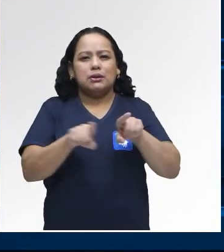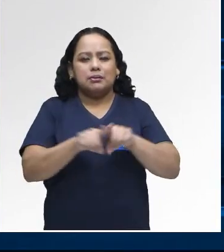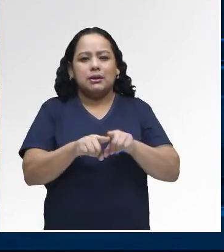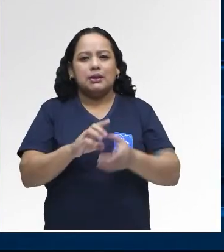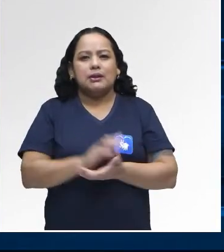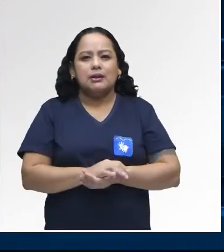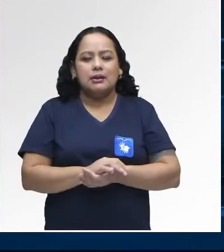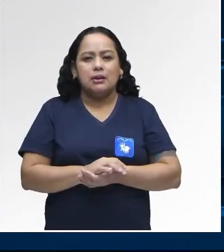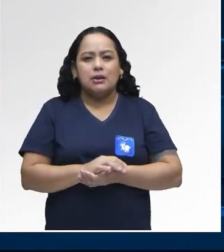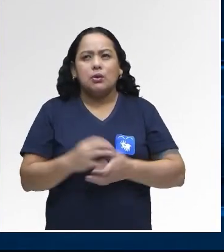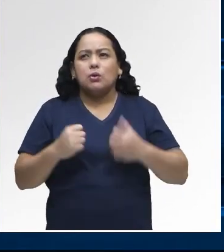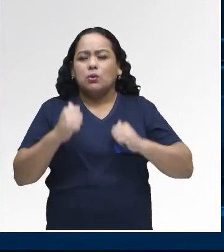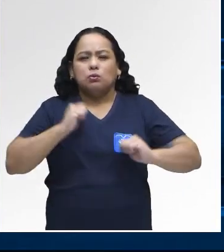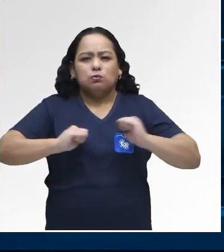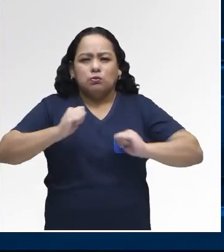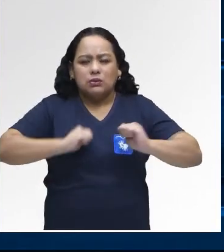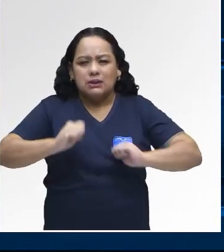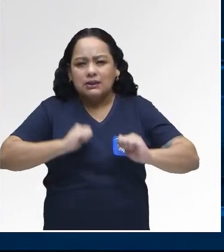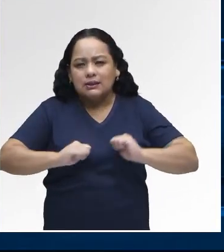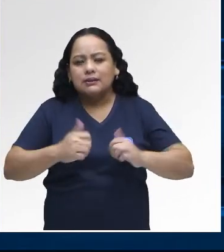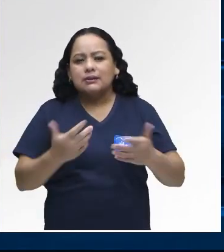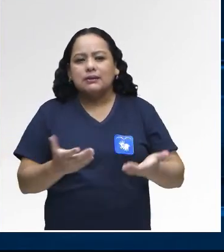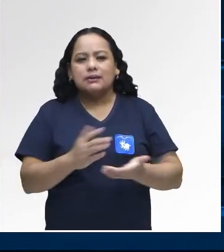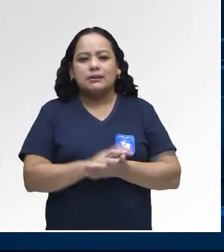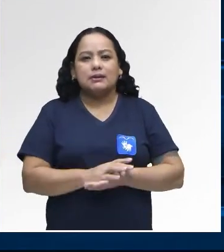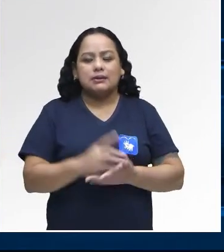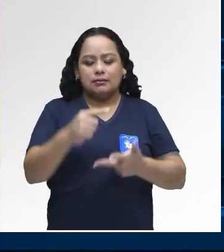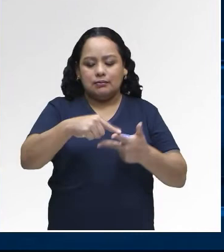com ansiedade, né? Então, são